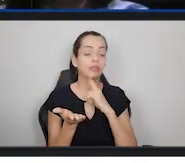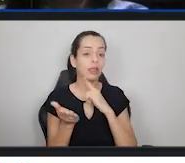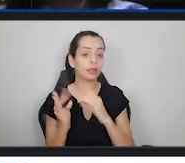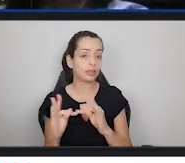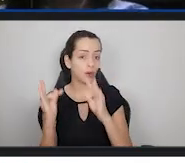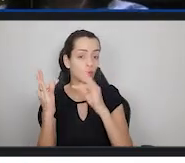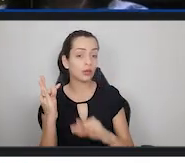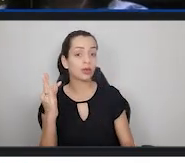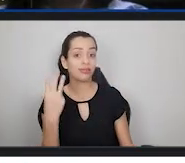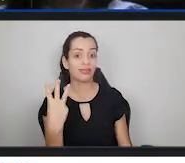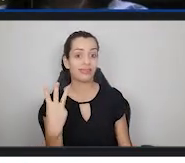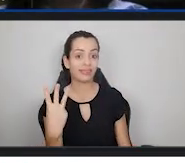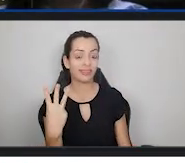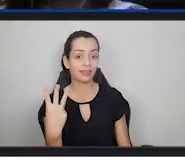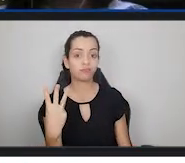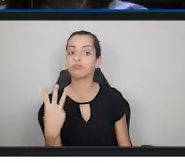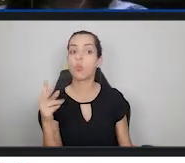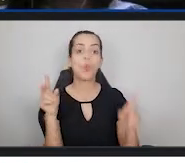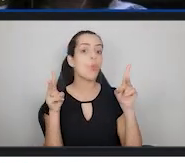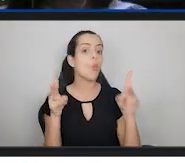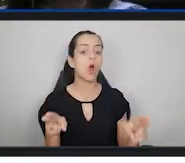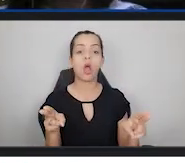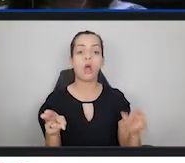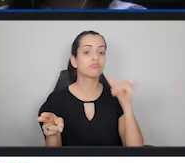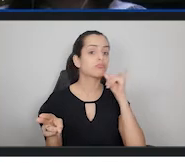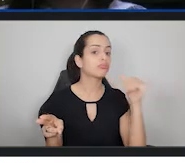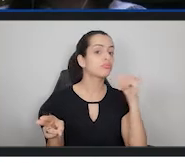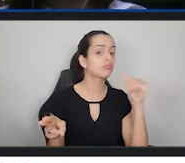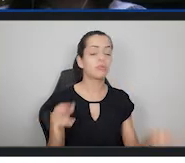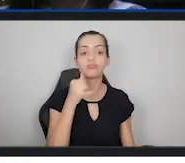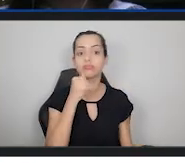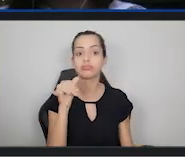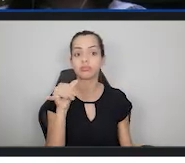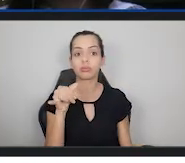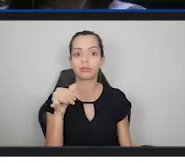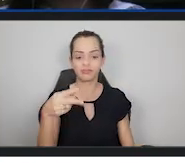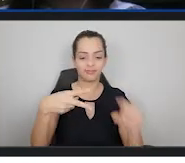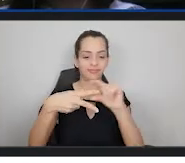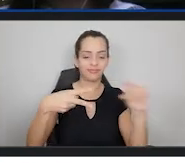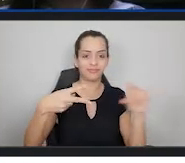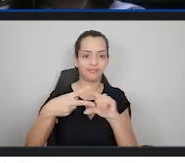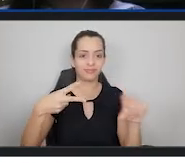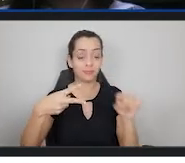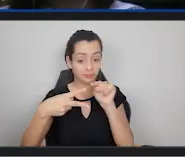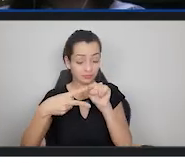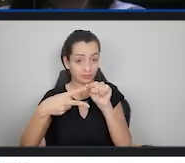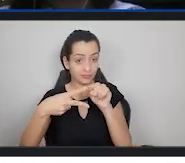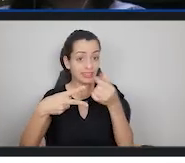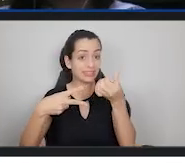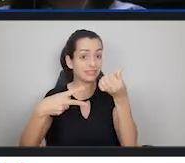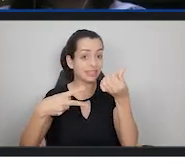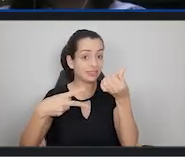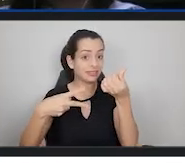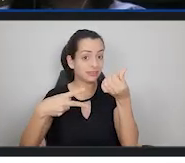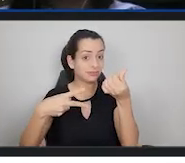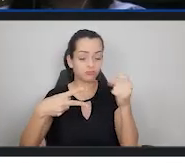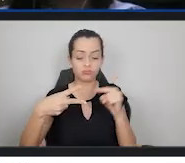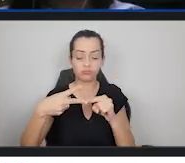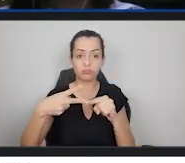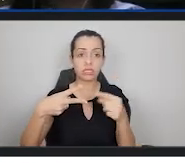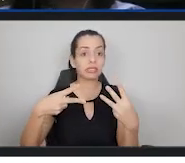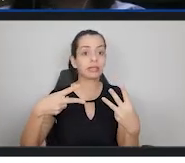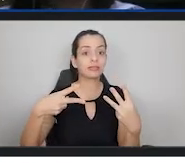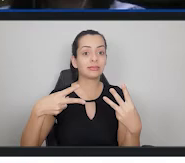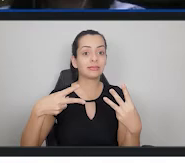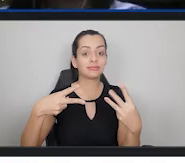a tecnologia, pessoal. Hoje nós temos 3 máquinas que geram o mesmo potencial praticamente, né? Tem o mesmo potencial de geração